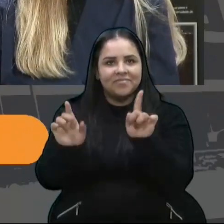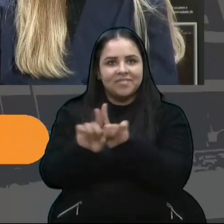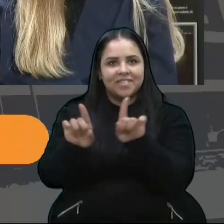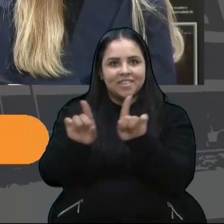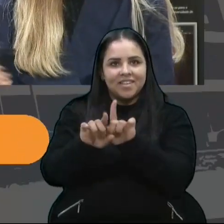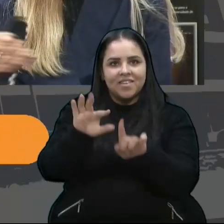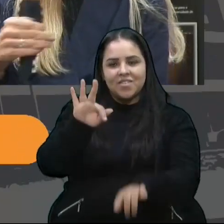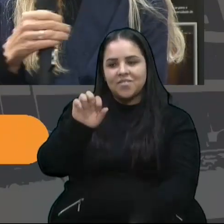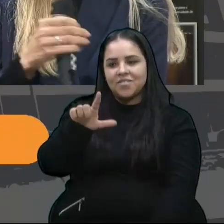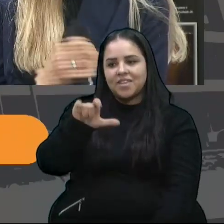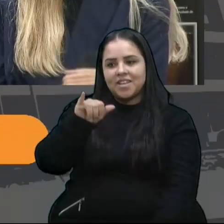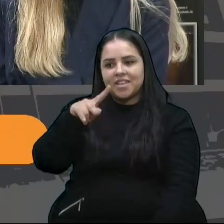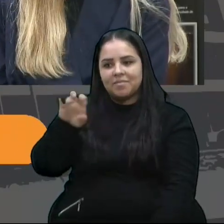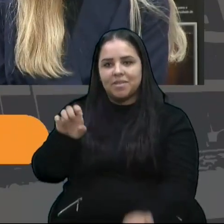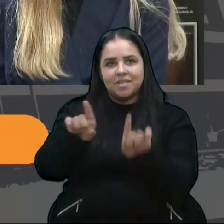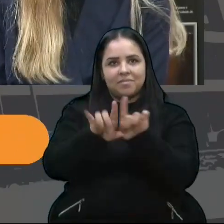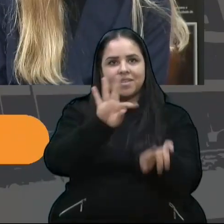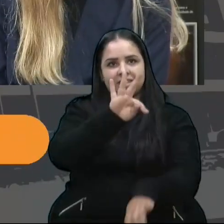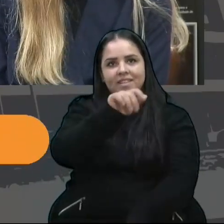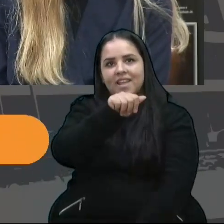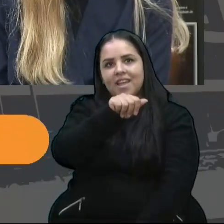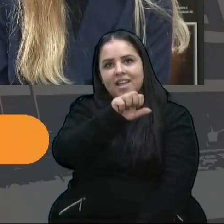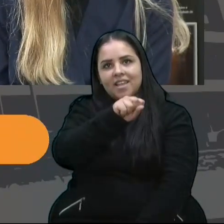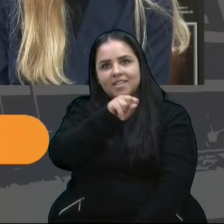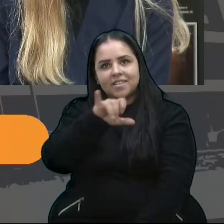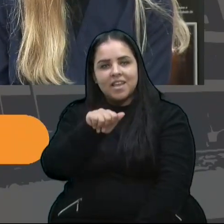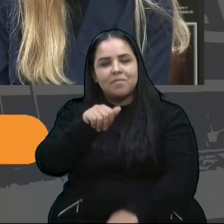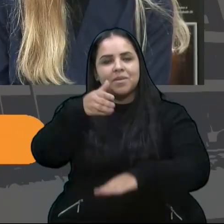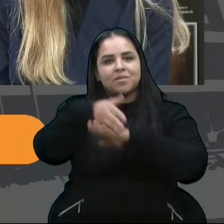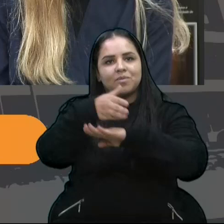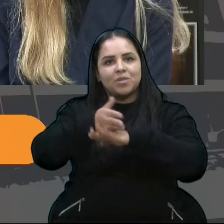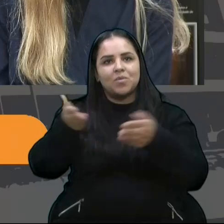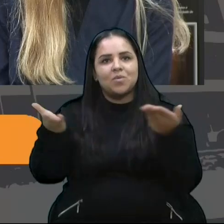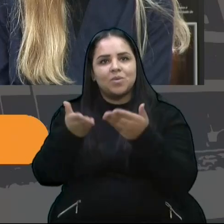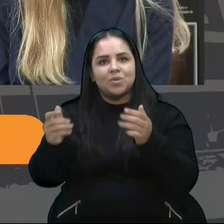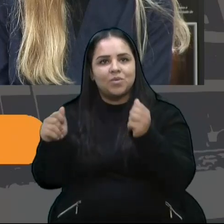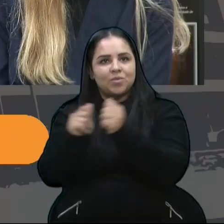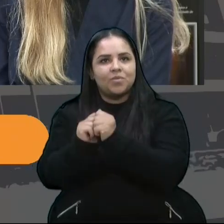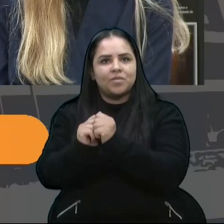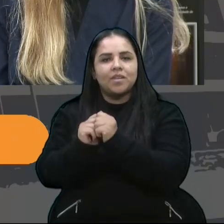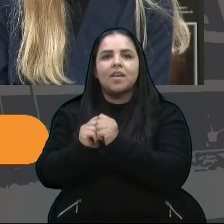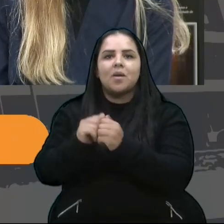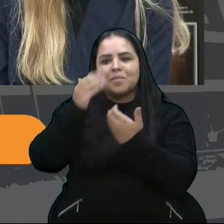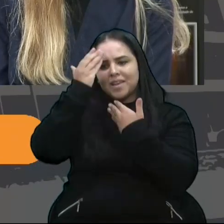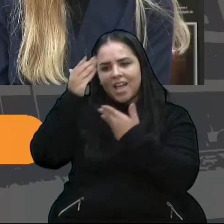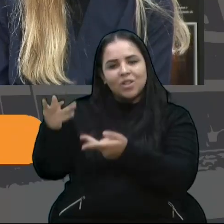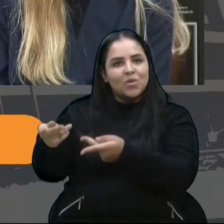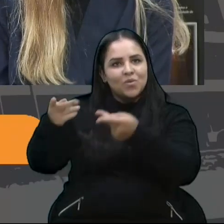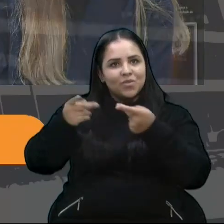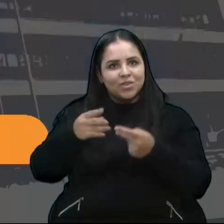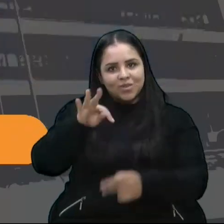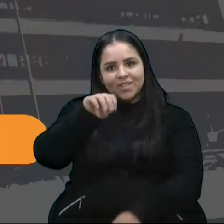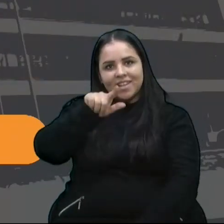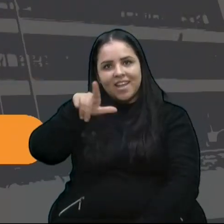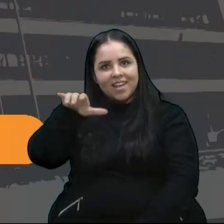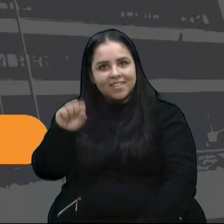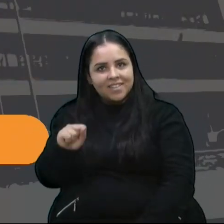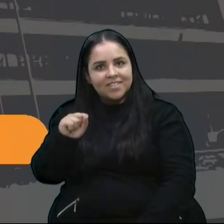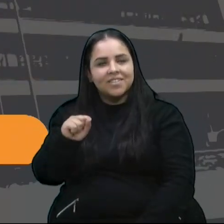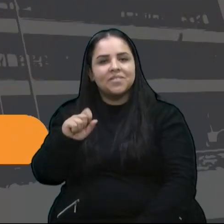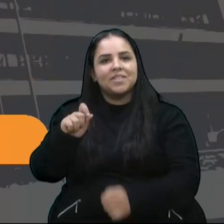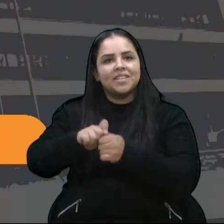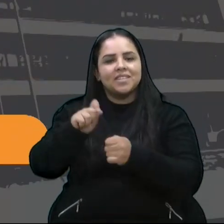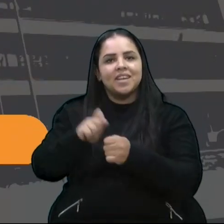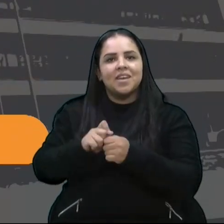a Tássia, que estão comigo. Agradecer também o convite aí feito pelo Thales, né? Uma honra aí estar